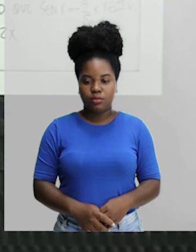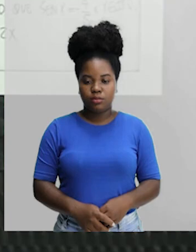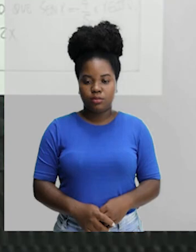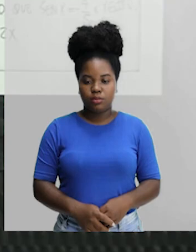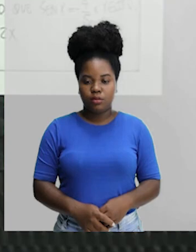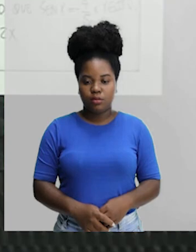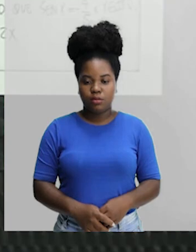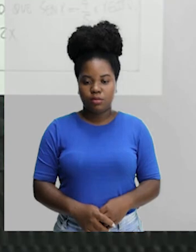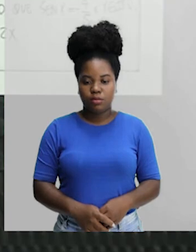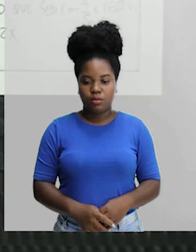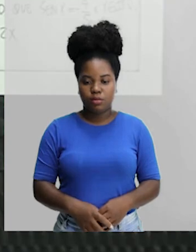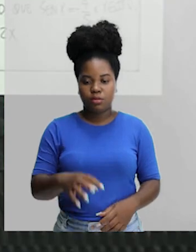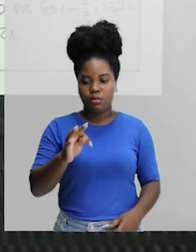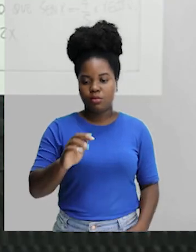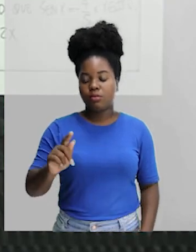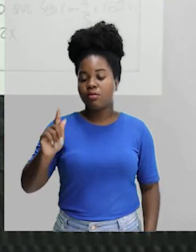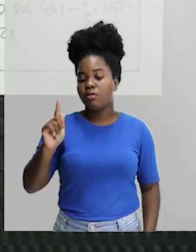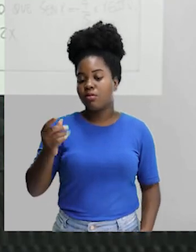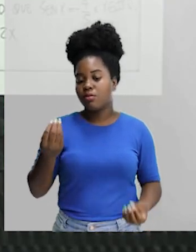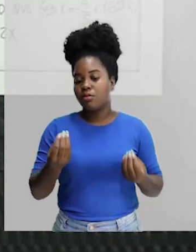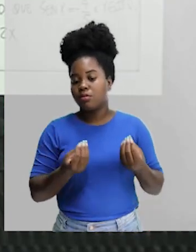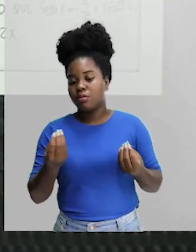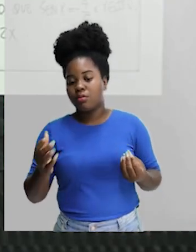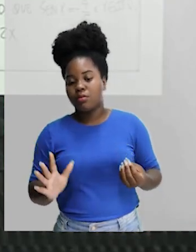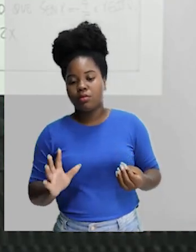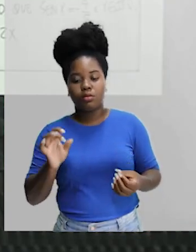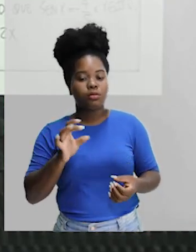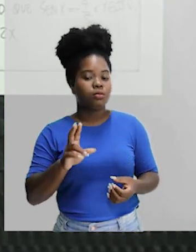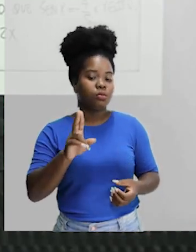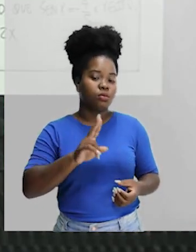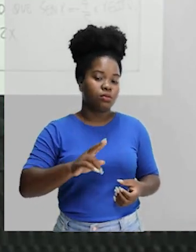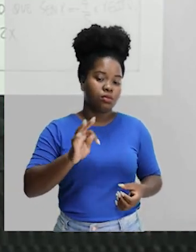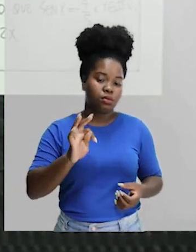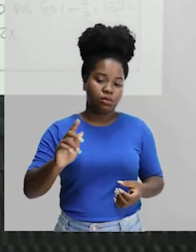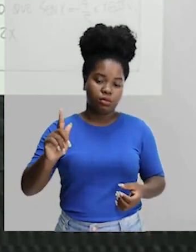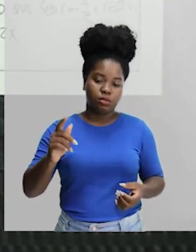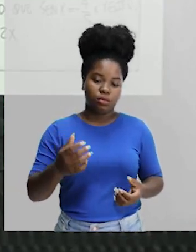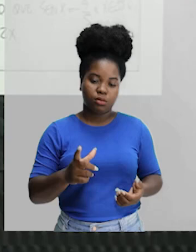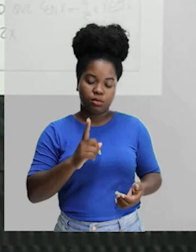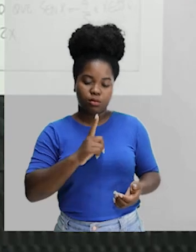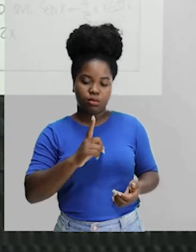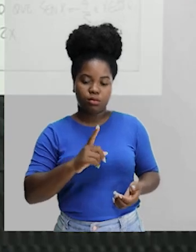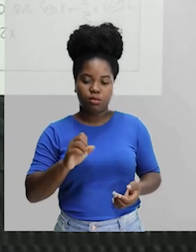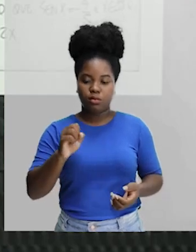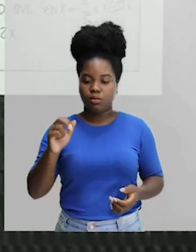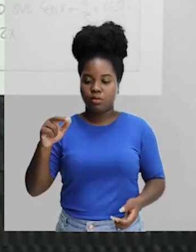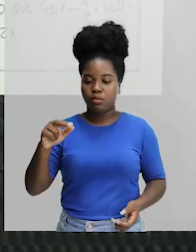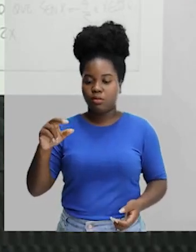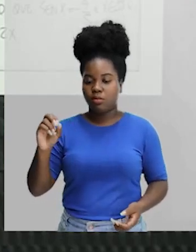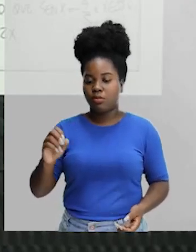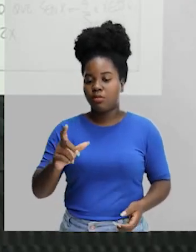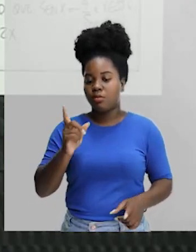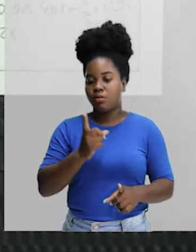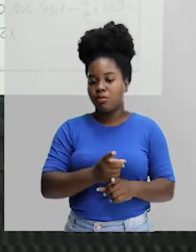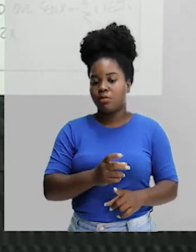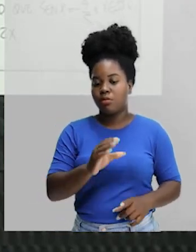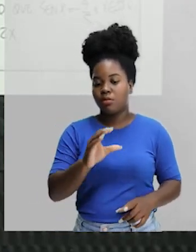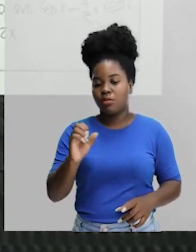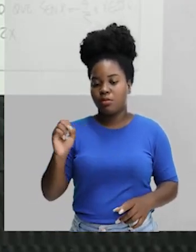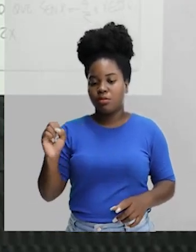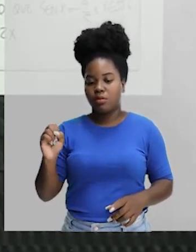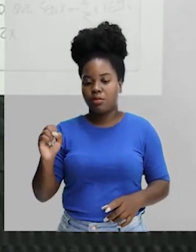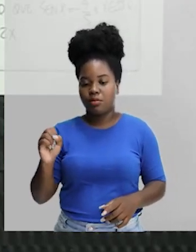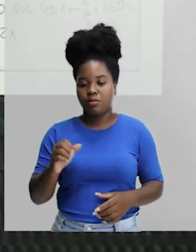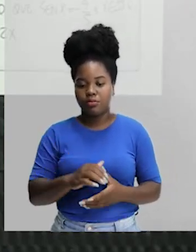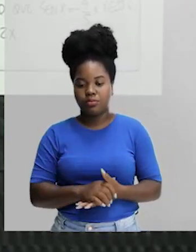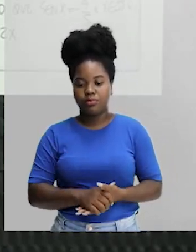Turminha, tangente, na fórmula da tangente só usa tangente, né? Como eu tenho seno, eu vou encontrar o cosseno pela relação